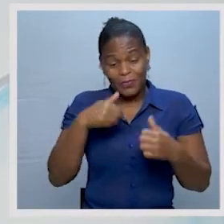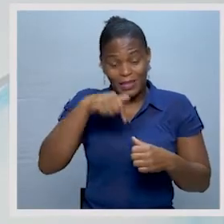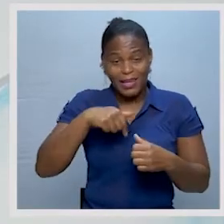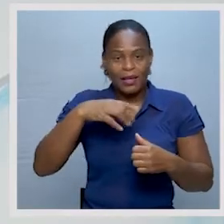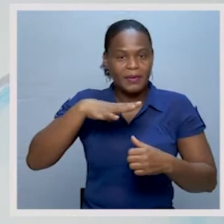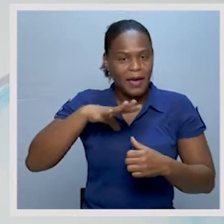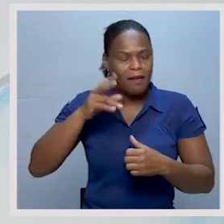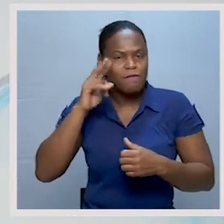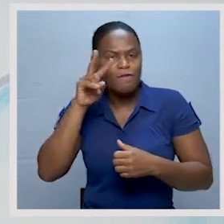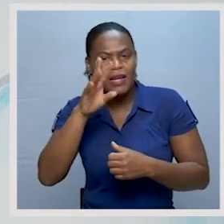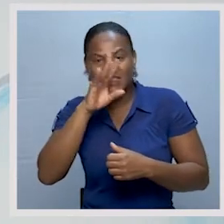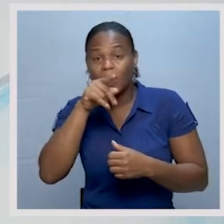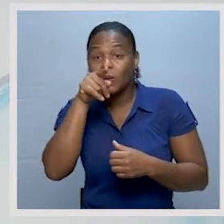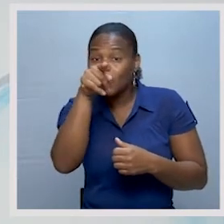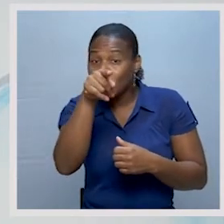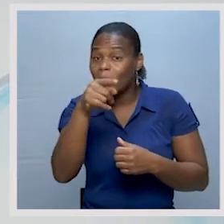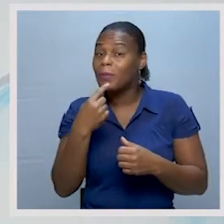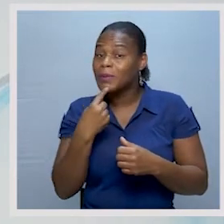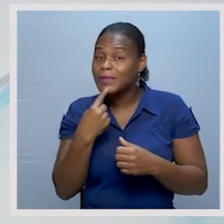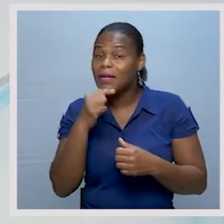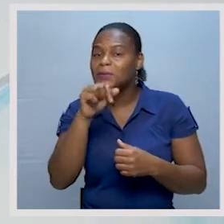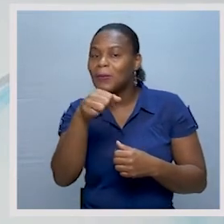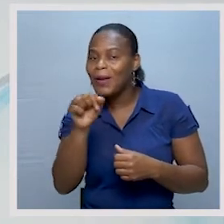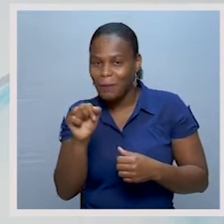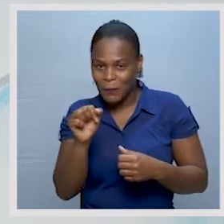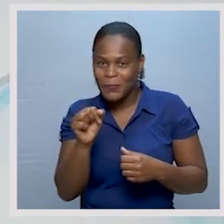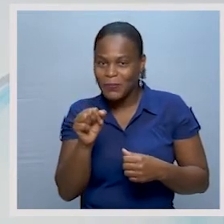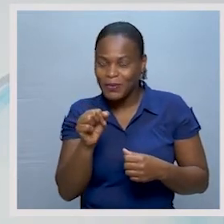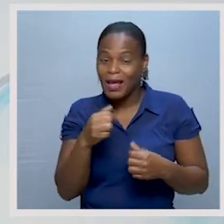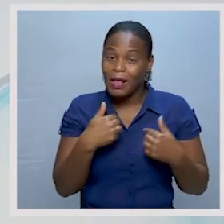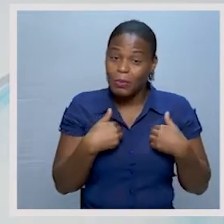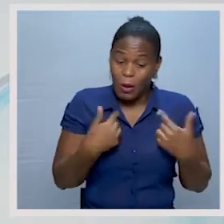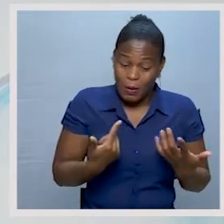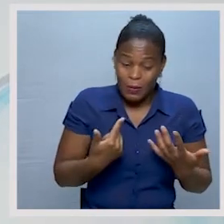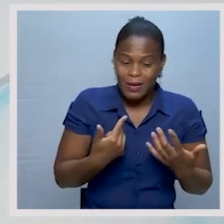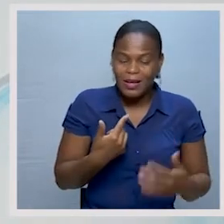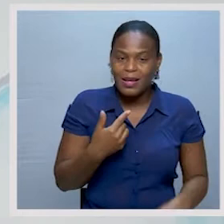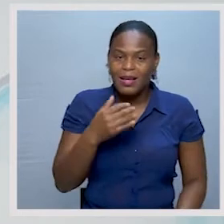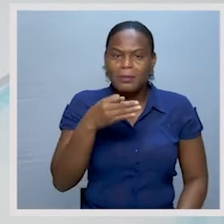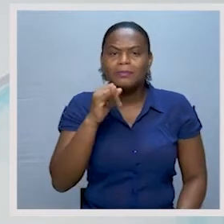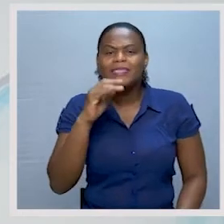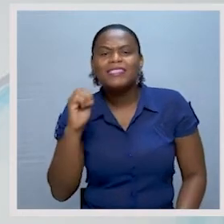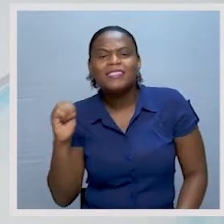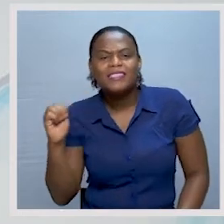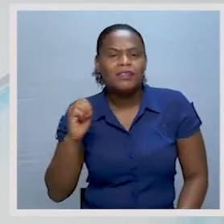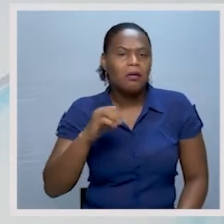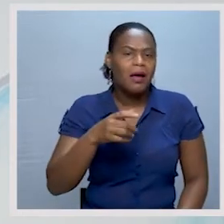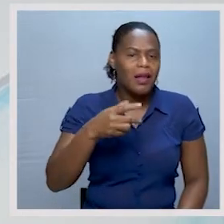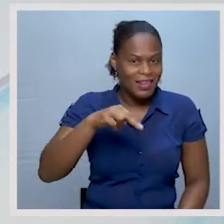aqui a tentar ver se o receptor está a entender ou não. Então, eu utilizo,